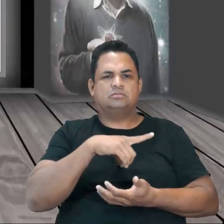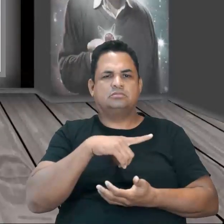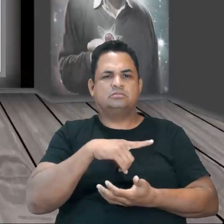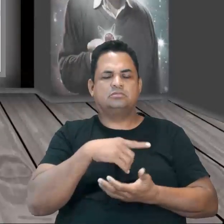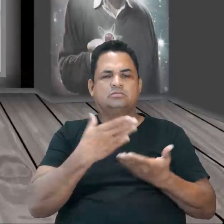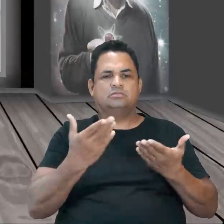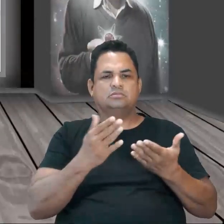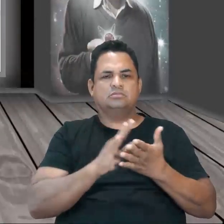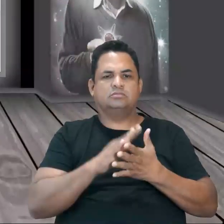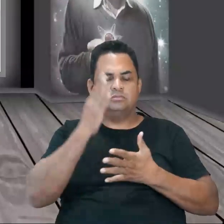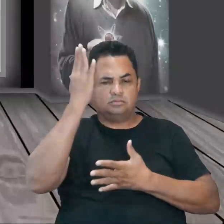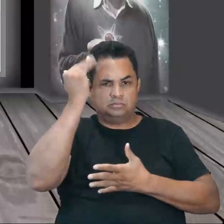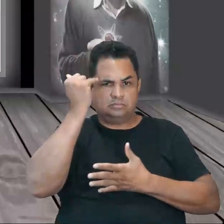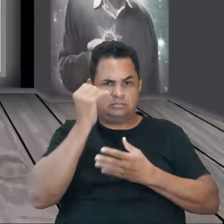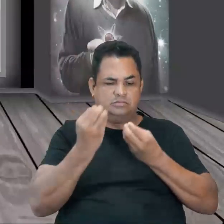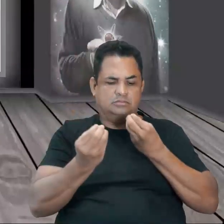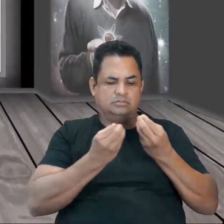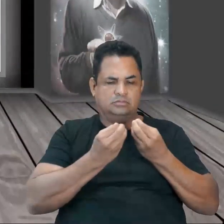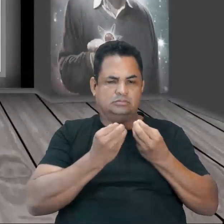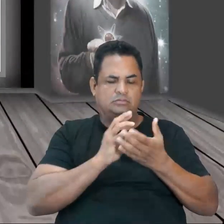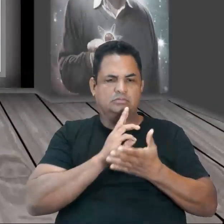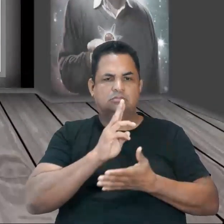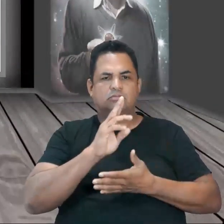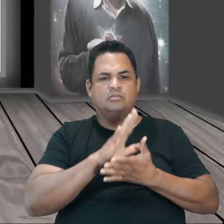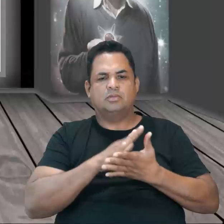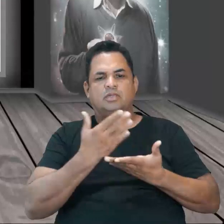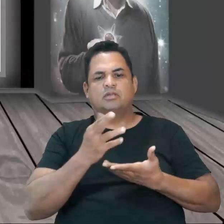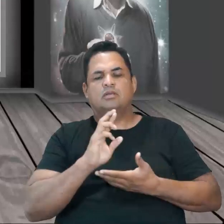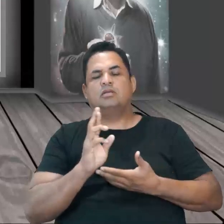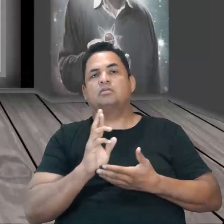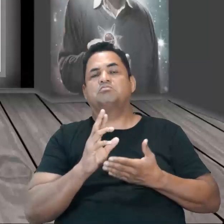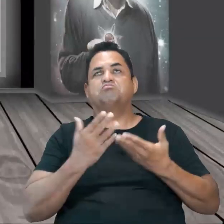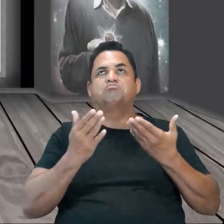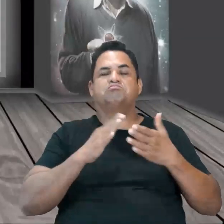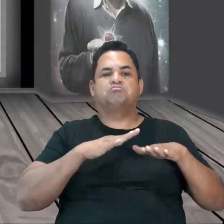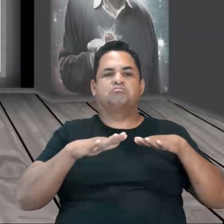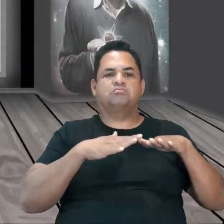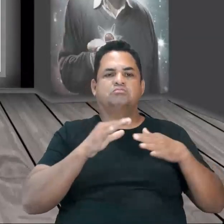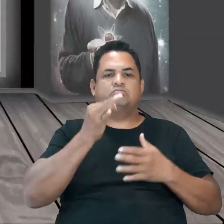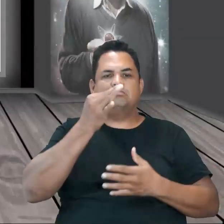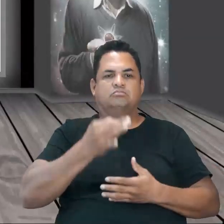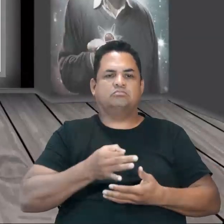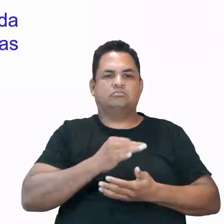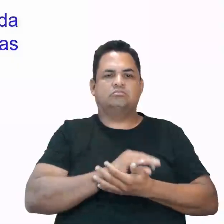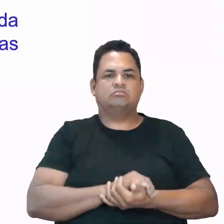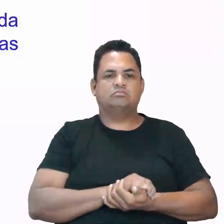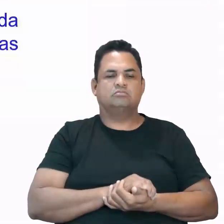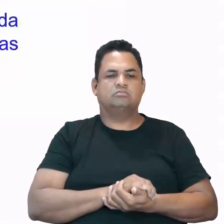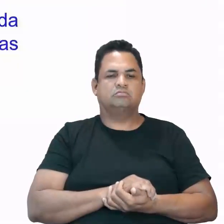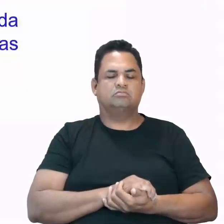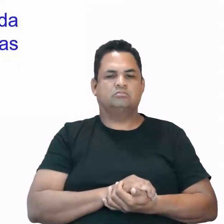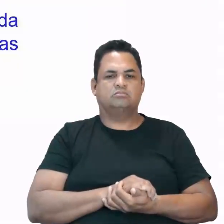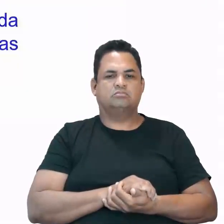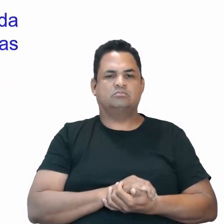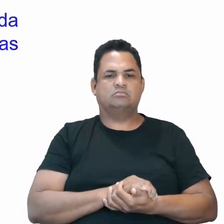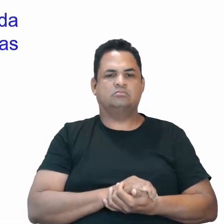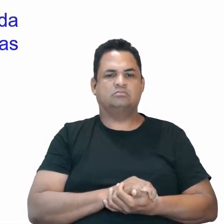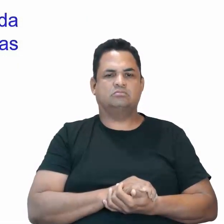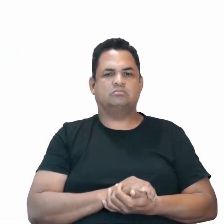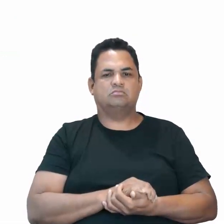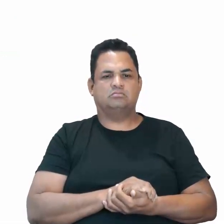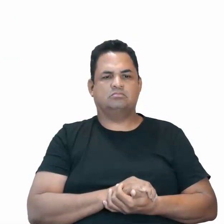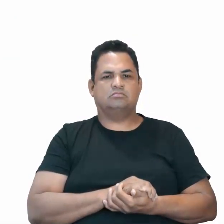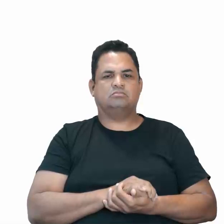você tem que saber como são os processos, quem movimenta, para onde vai, certo? Então vamos lá, dando continuidade, vamos